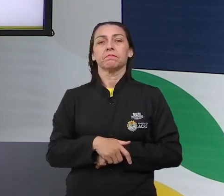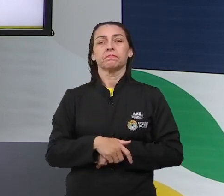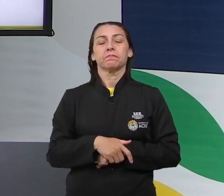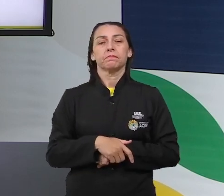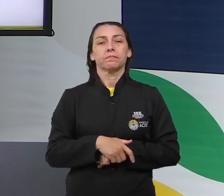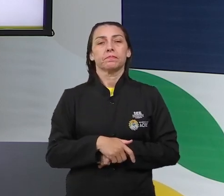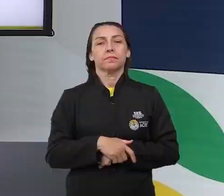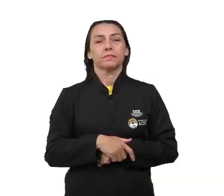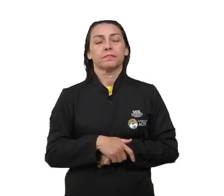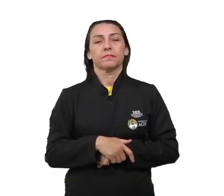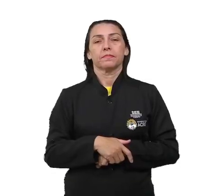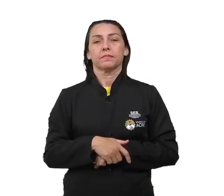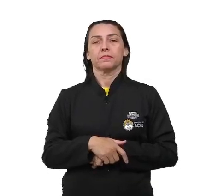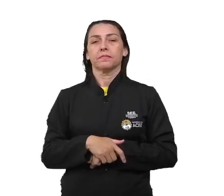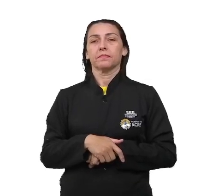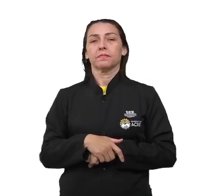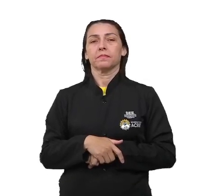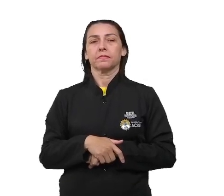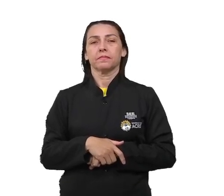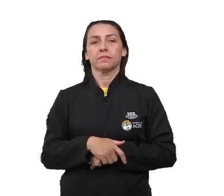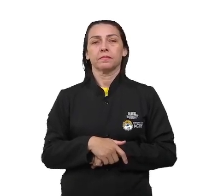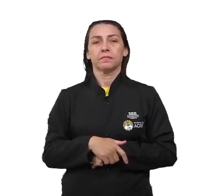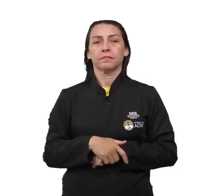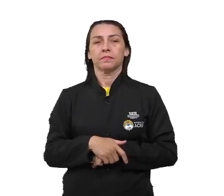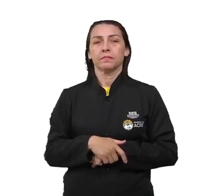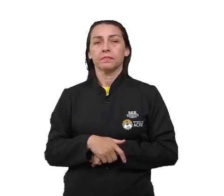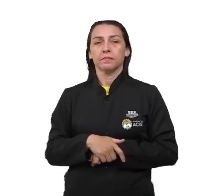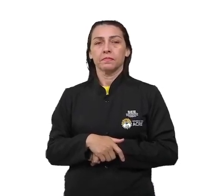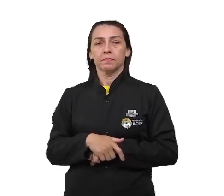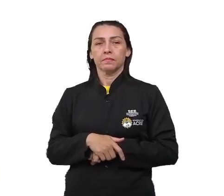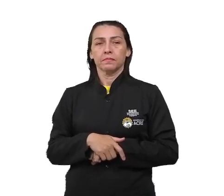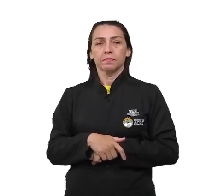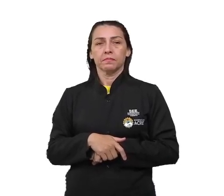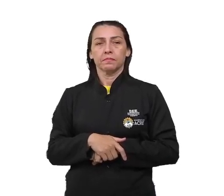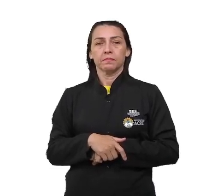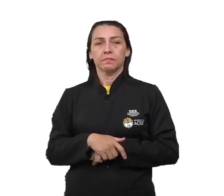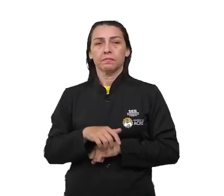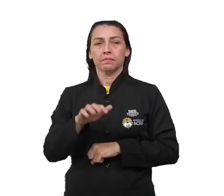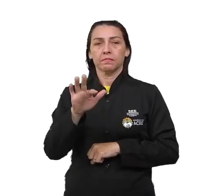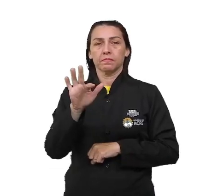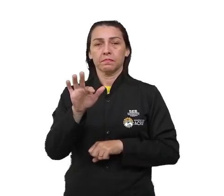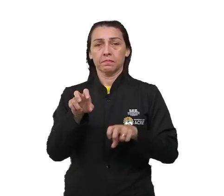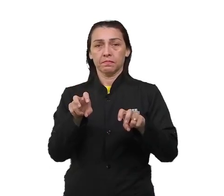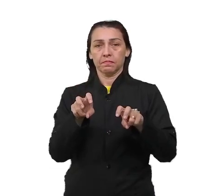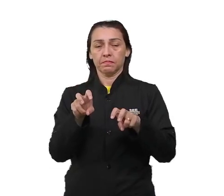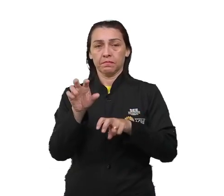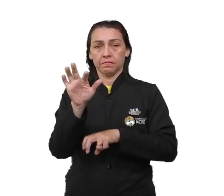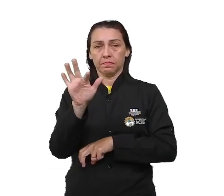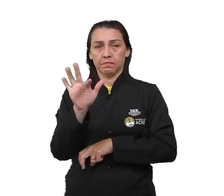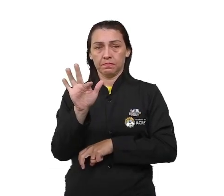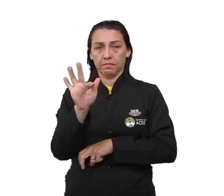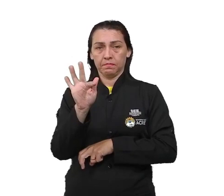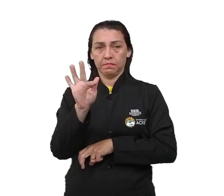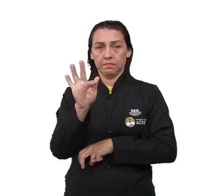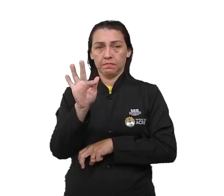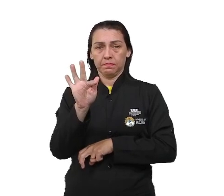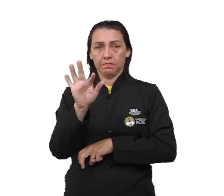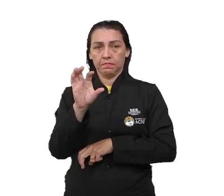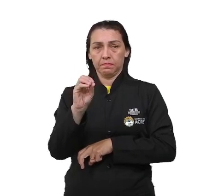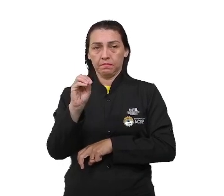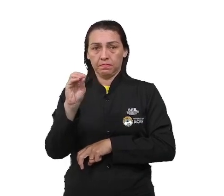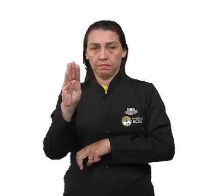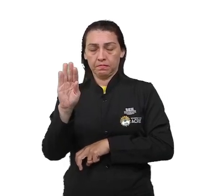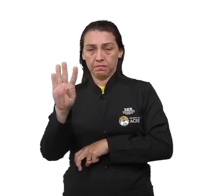bem? Agora, vamos para o próximo esporte, que é o American Football. It's a